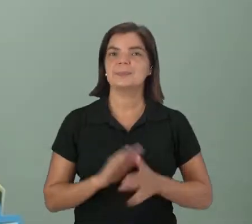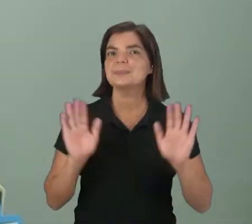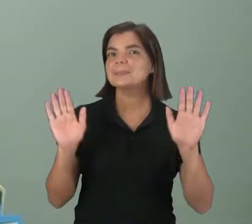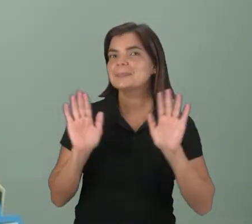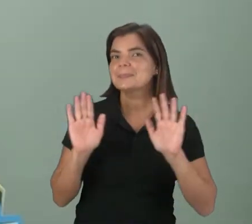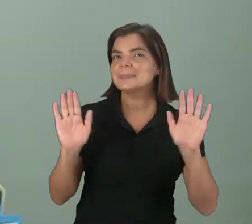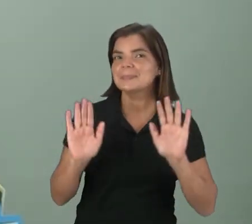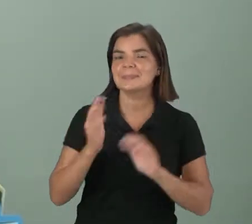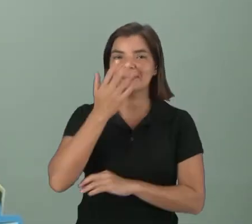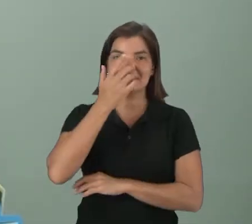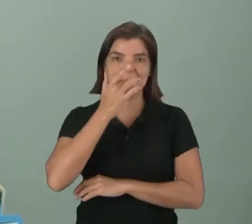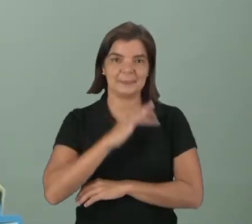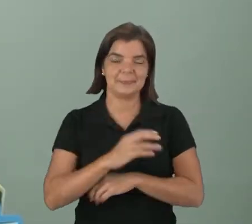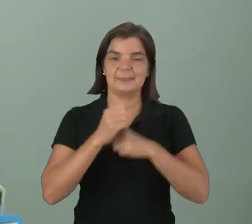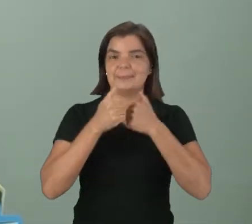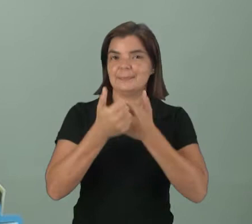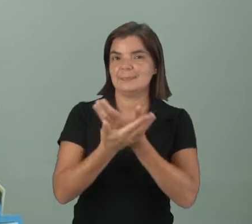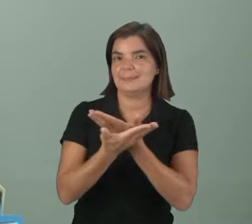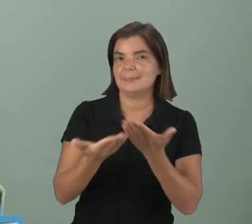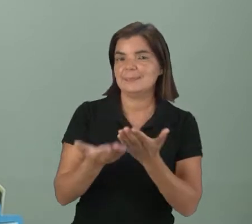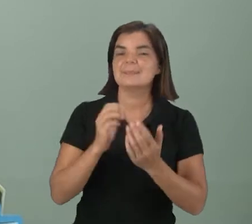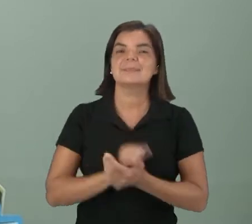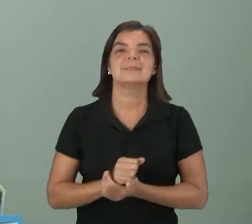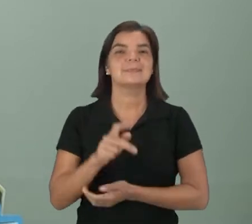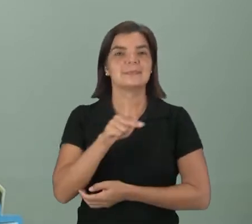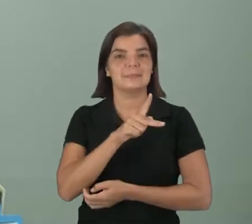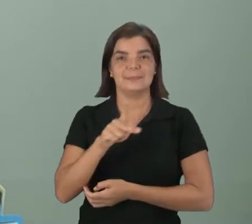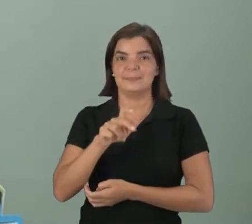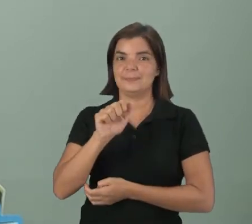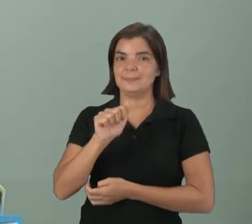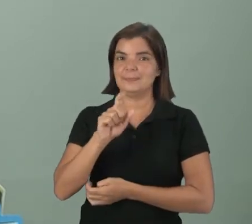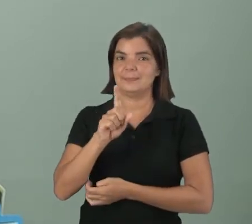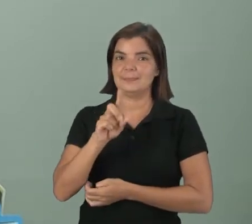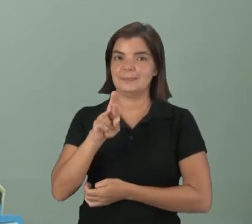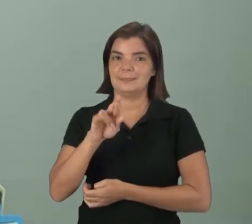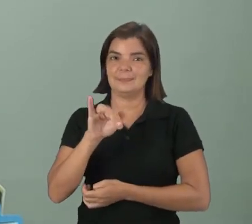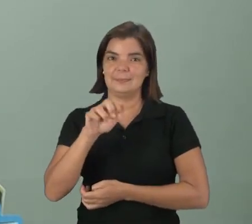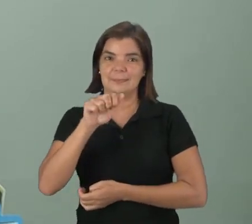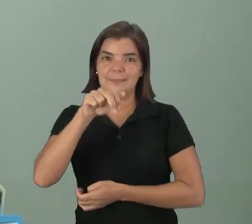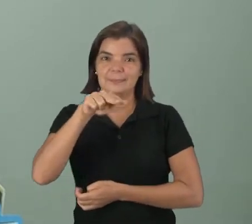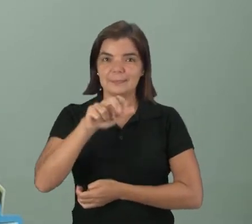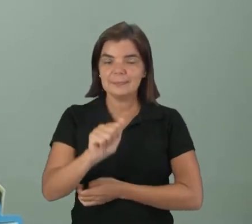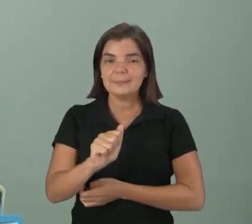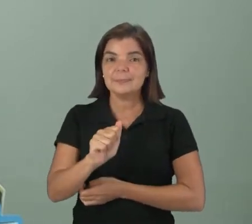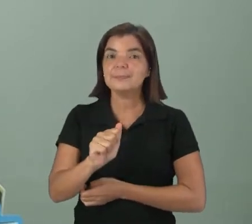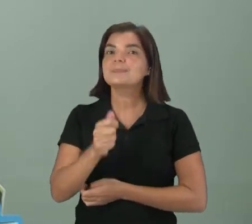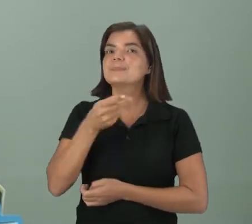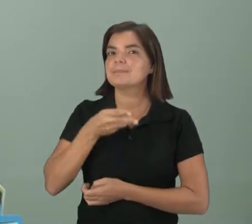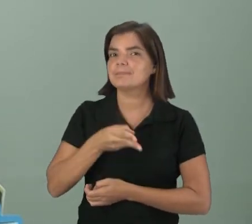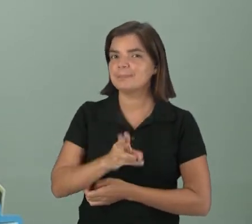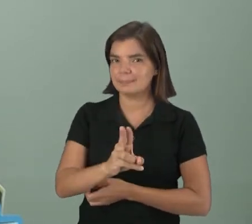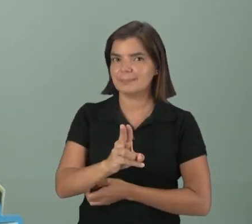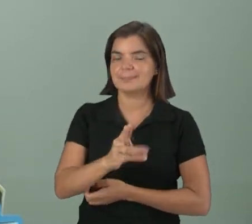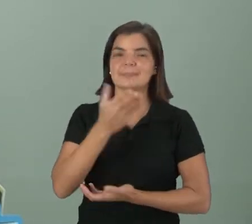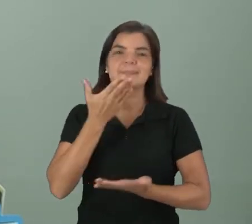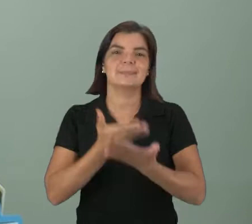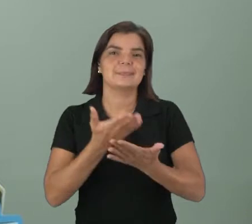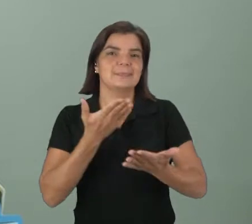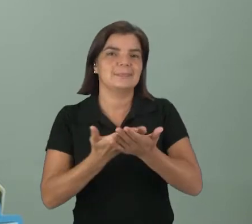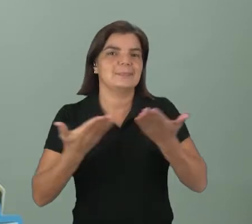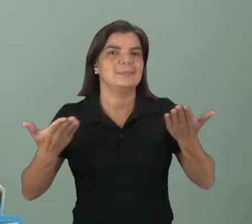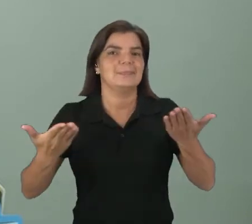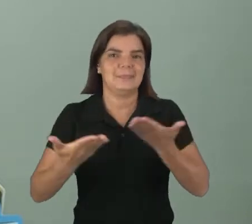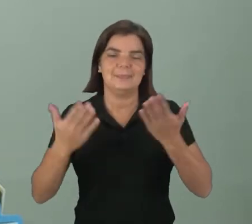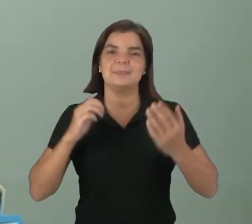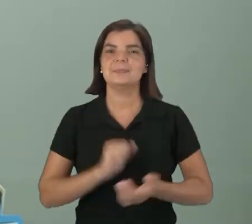o Olá crianças tudo bem com vocês sua professora Adriana estou de volta para dar continuidade à nossa